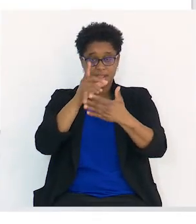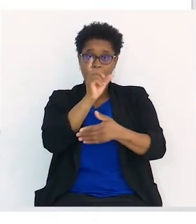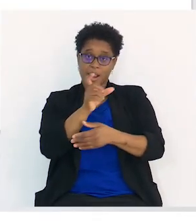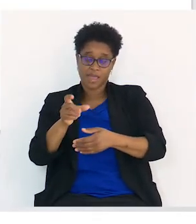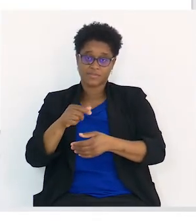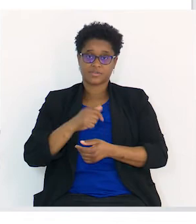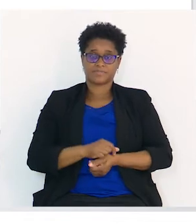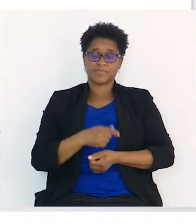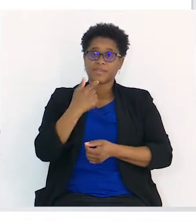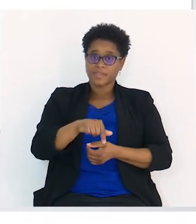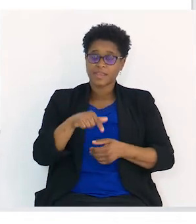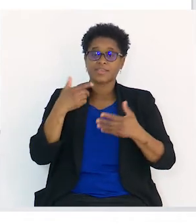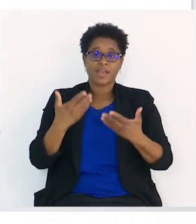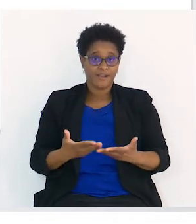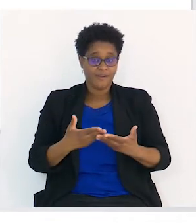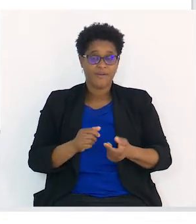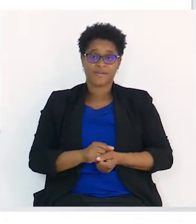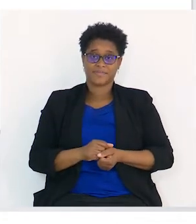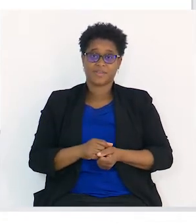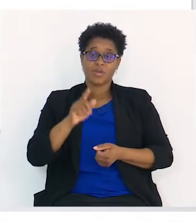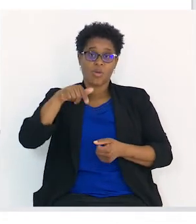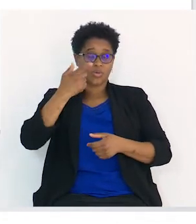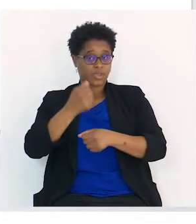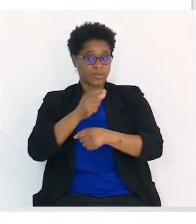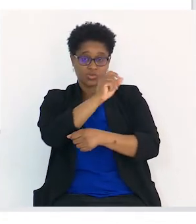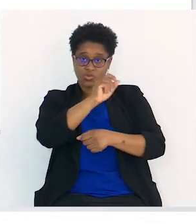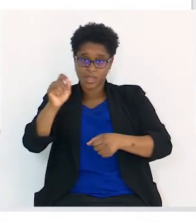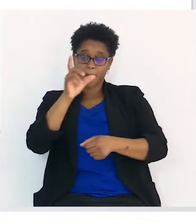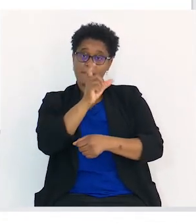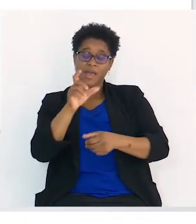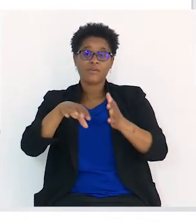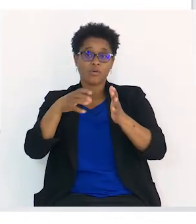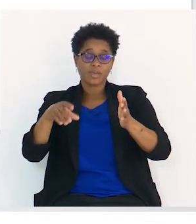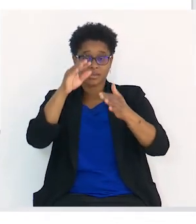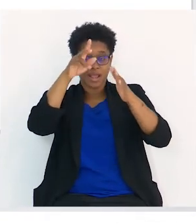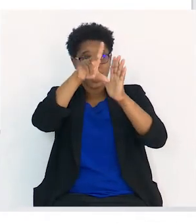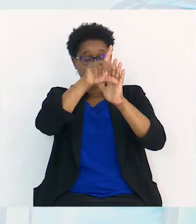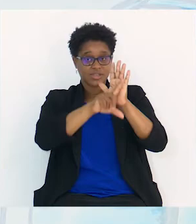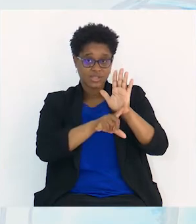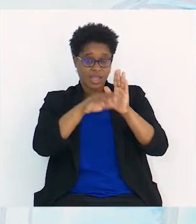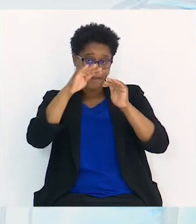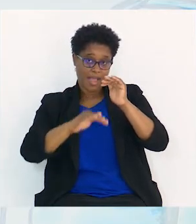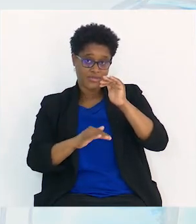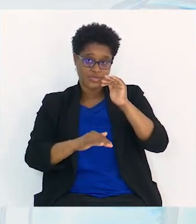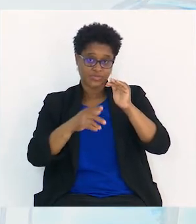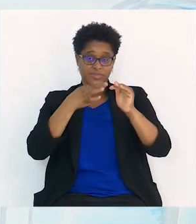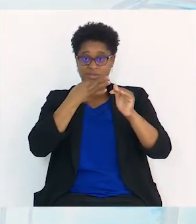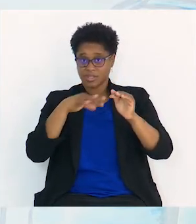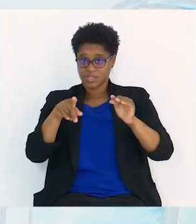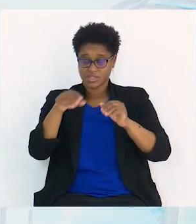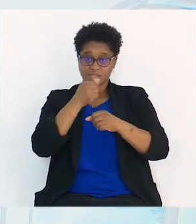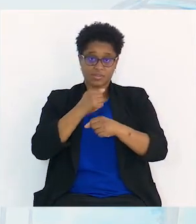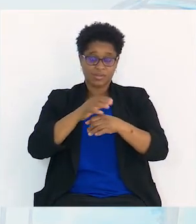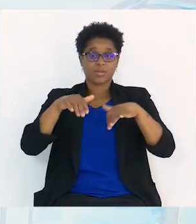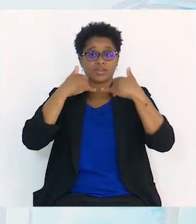Tens agora a outra tarefa, que é sublinhar as palavras complexas na lista abaixo. Deixa esse exercício para depois,